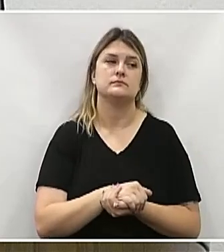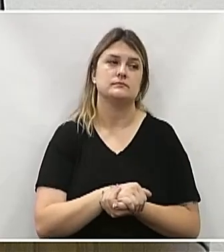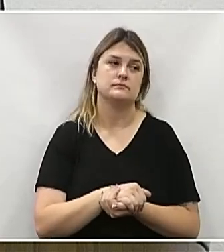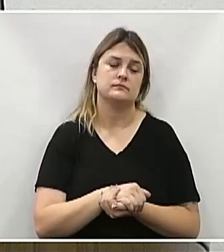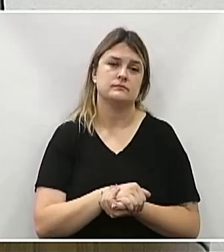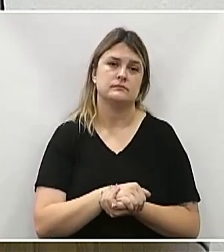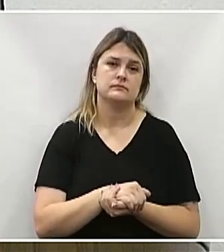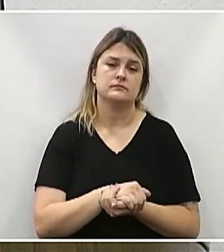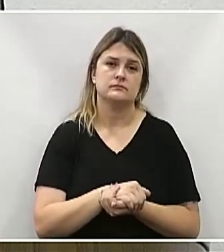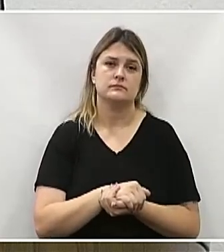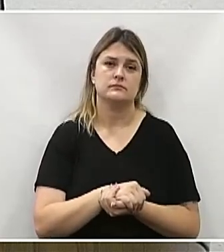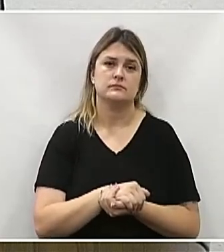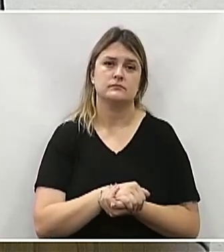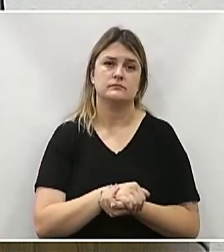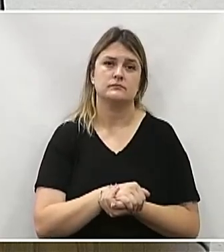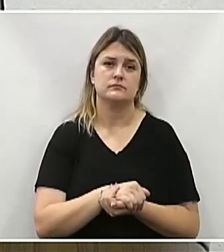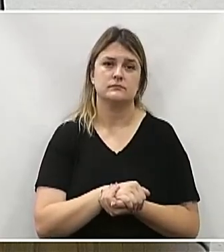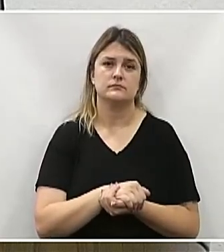procedimentos